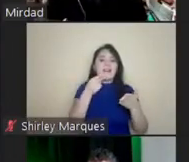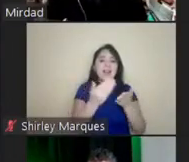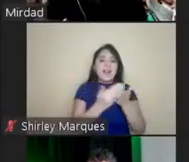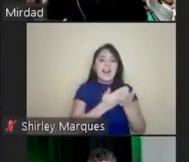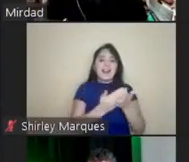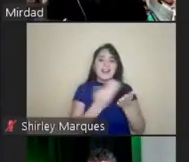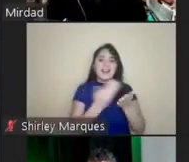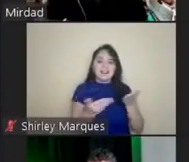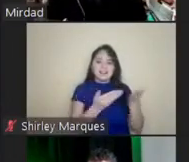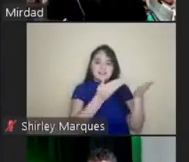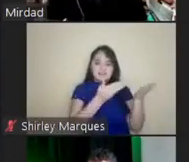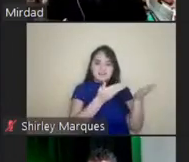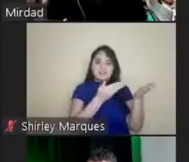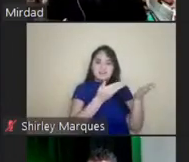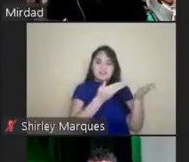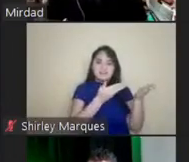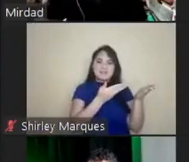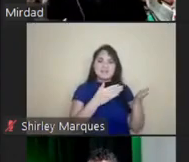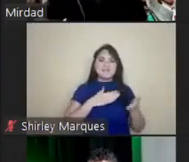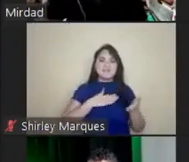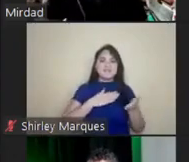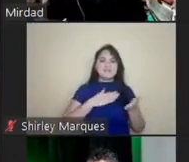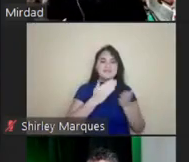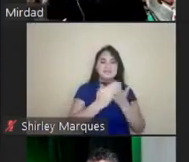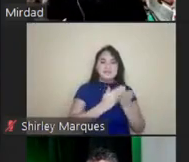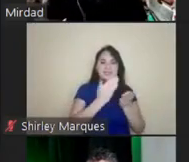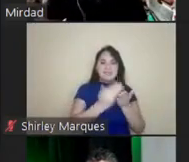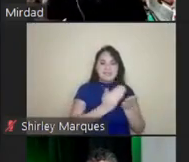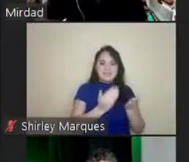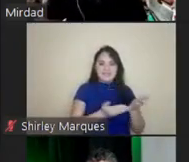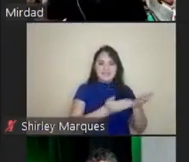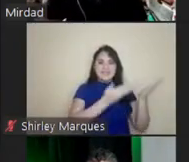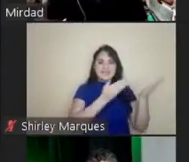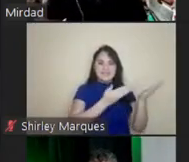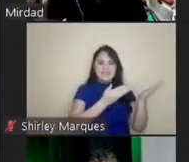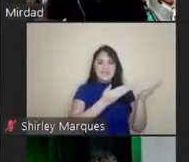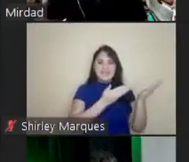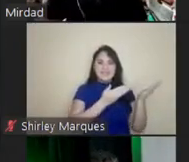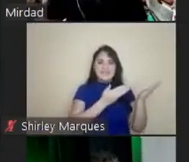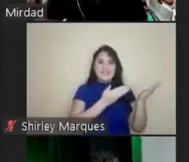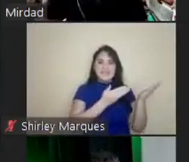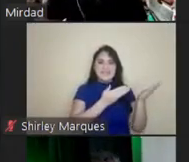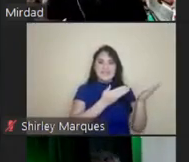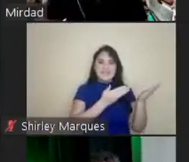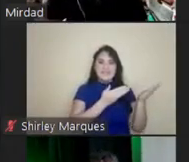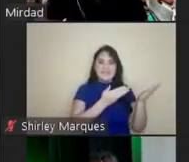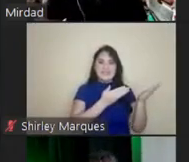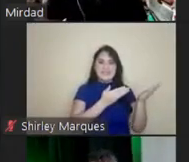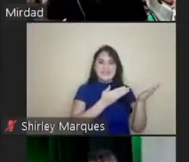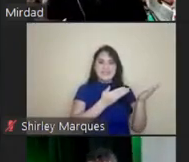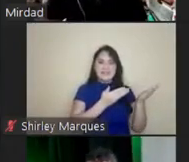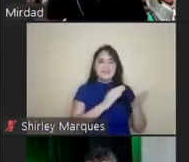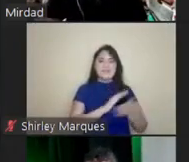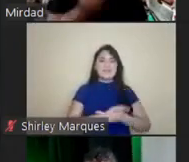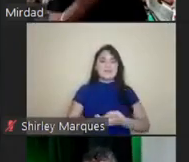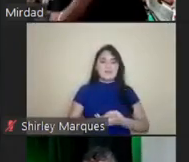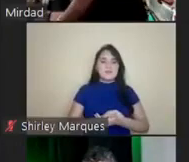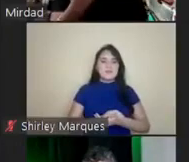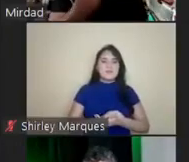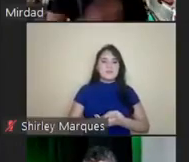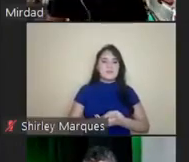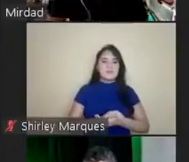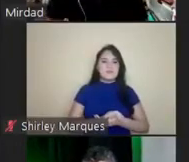aqui. É pela editora CEP, Companhia Editora de Pernambuco, é a nossa editora pública. Eu lancei